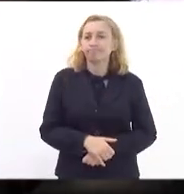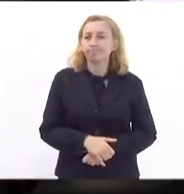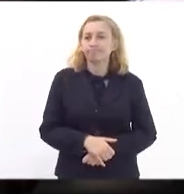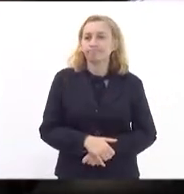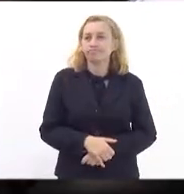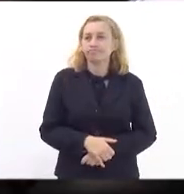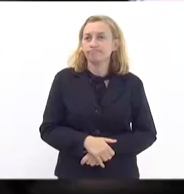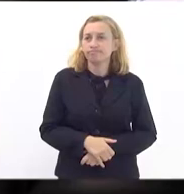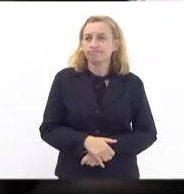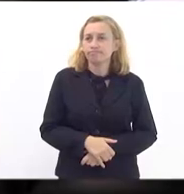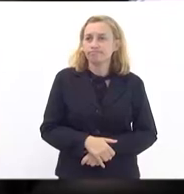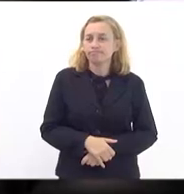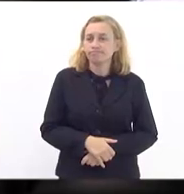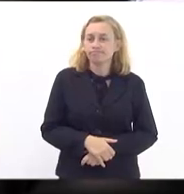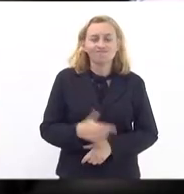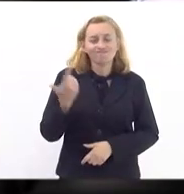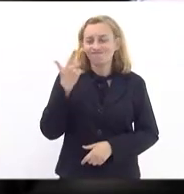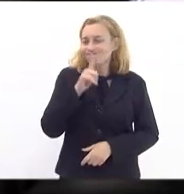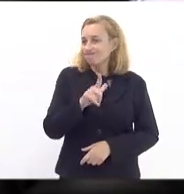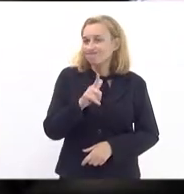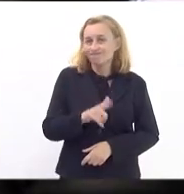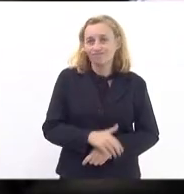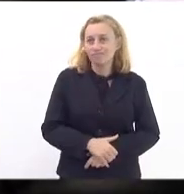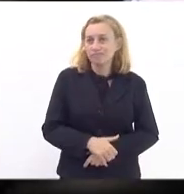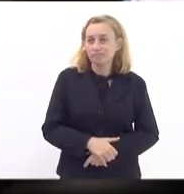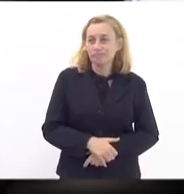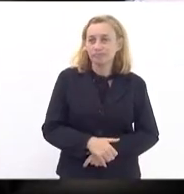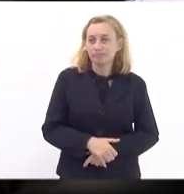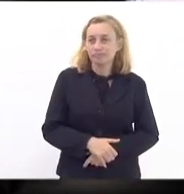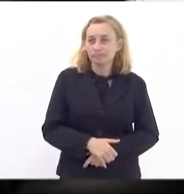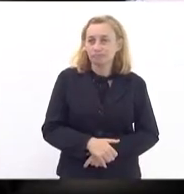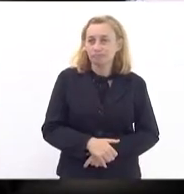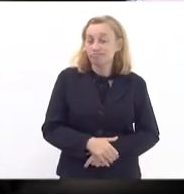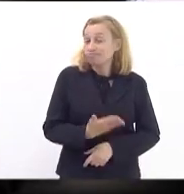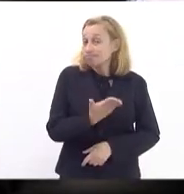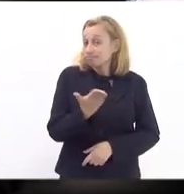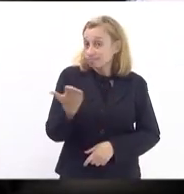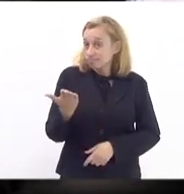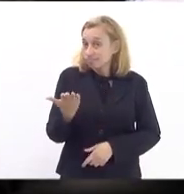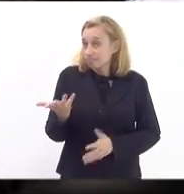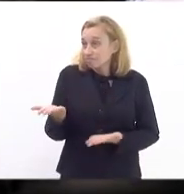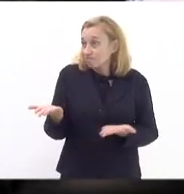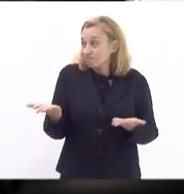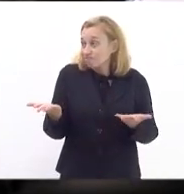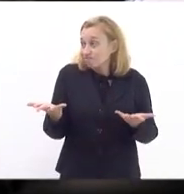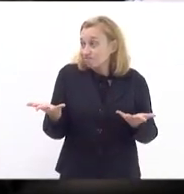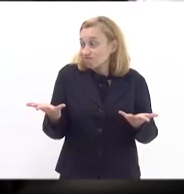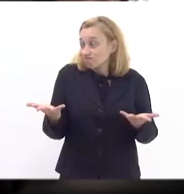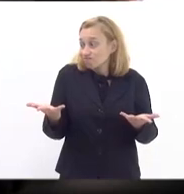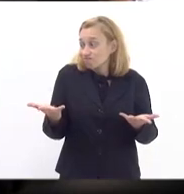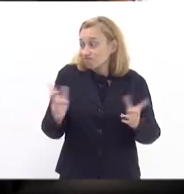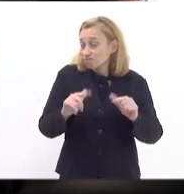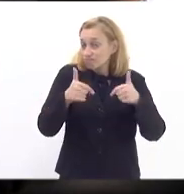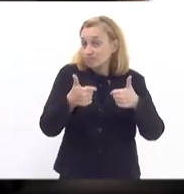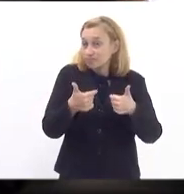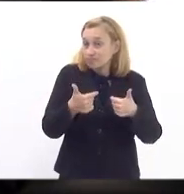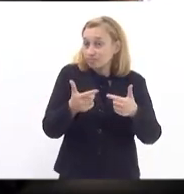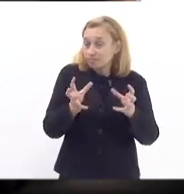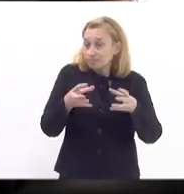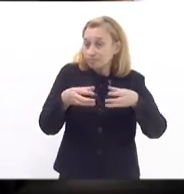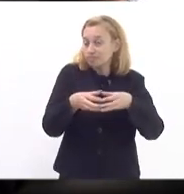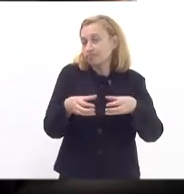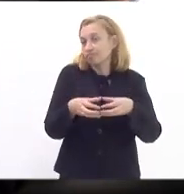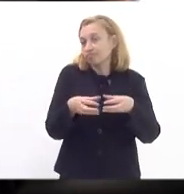Ah tá é conseguindo de vocês uma uma atuação em